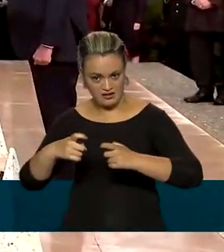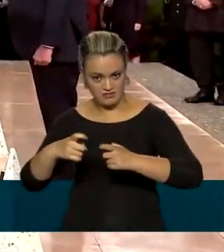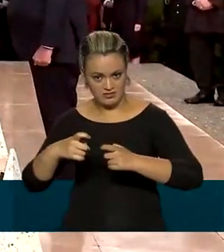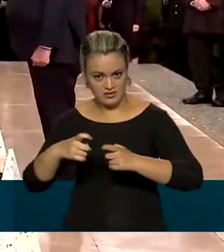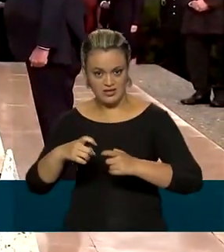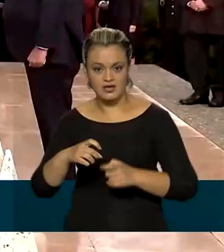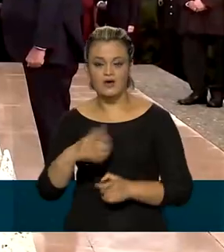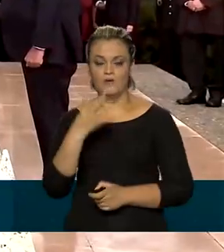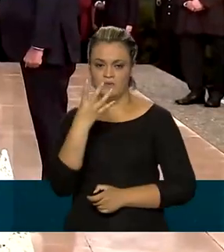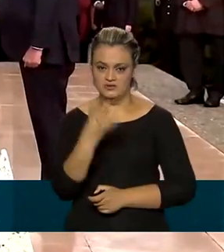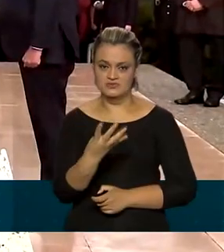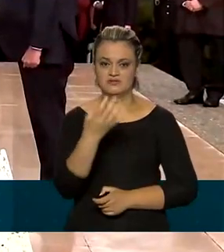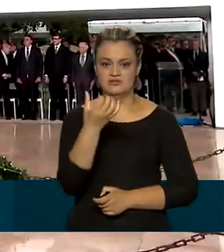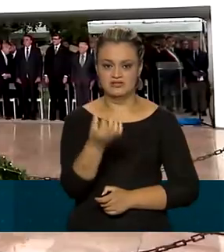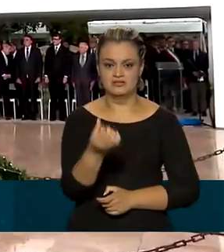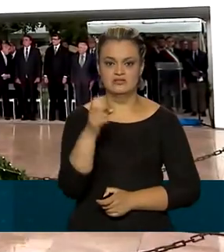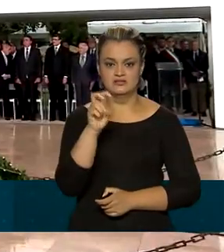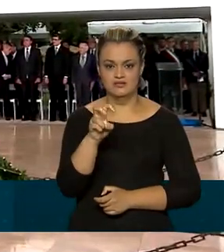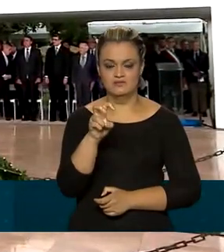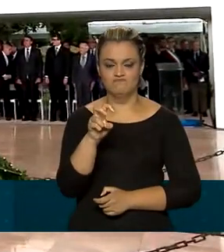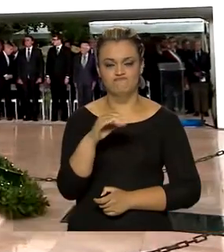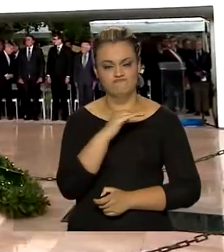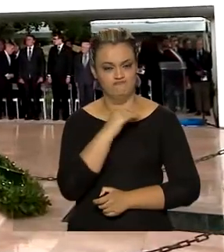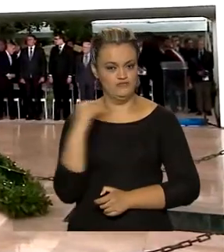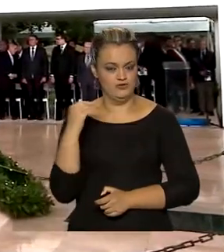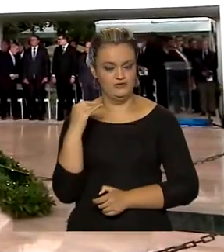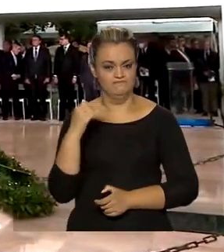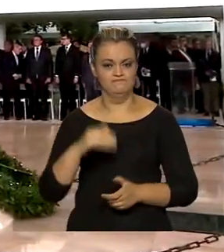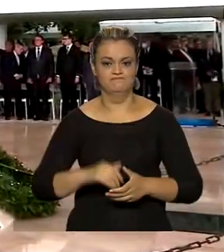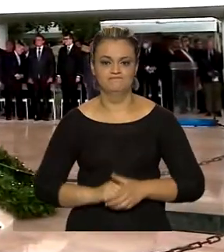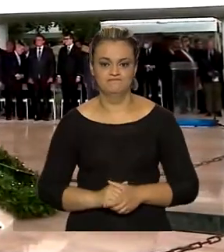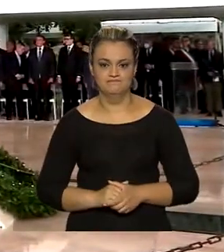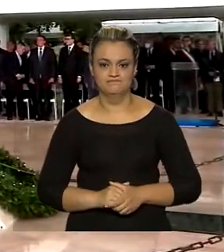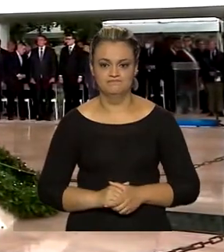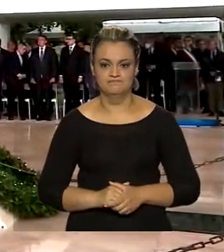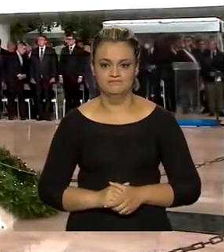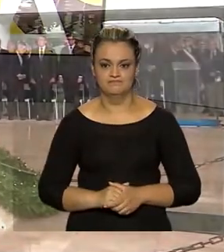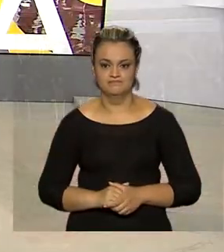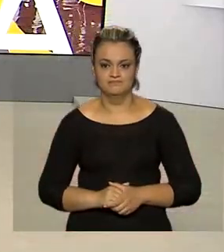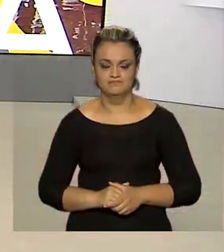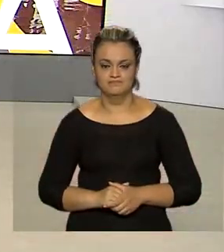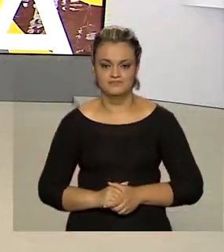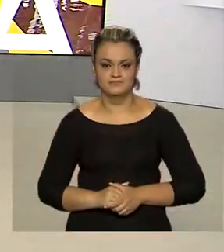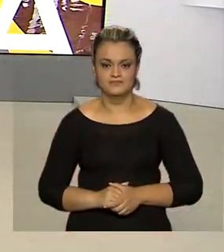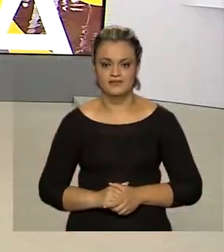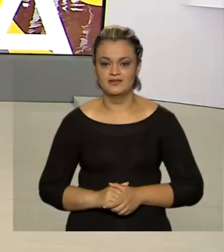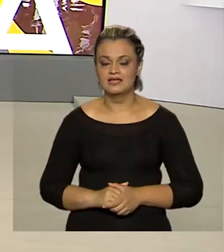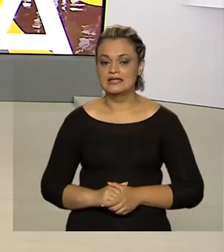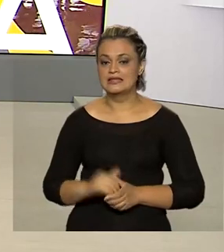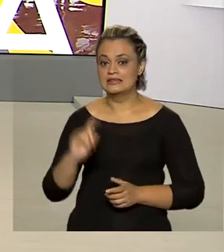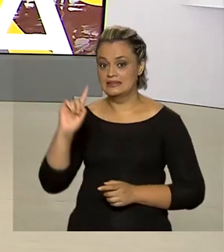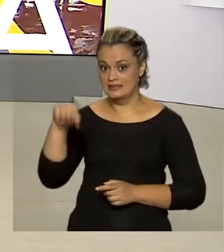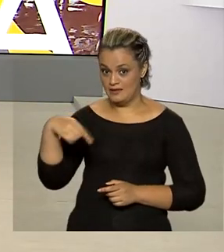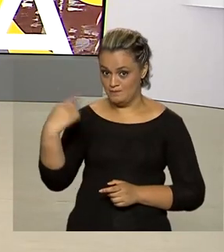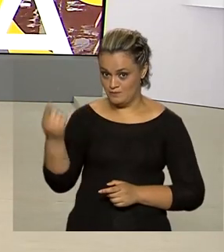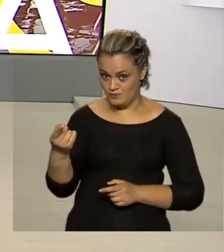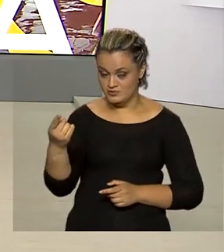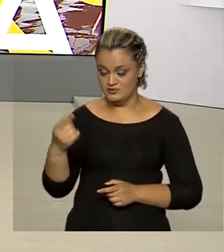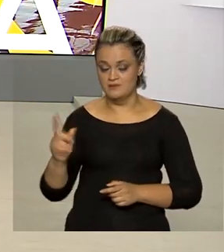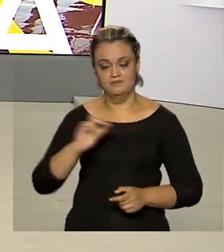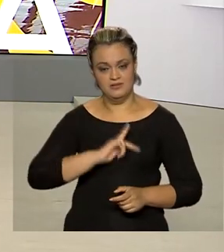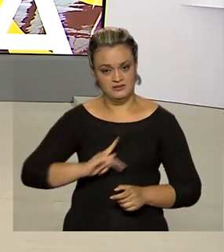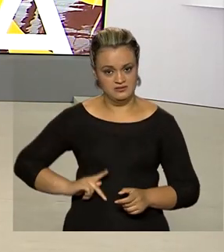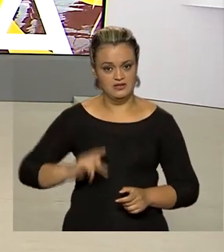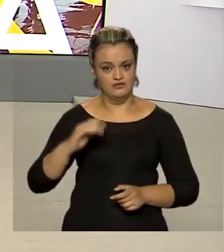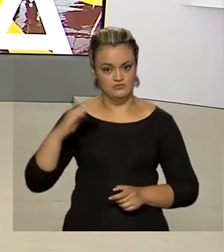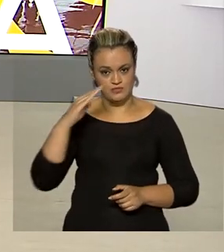Itália 465 militares não retornaram convida para o Brasil logo após a cerimônia o presidente